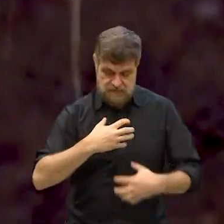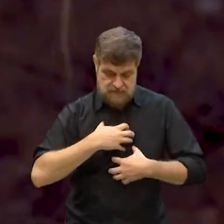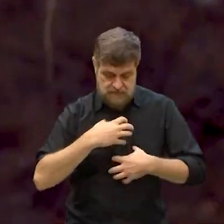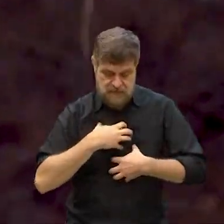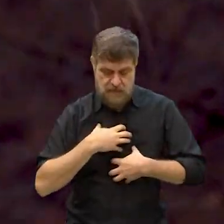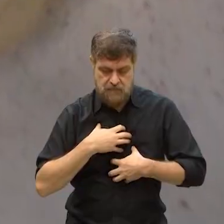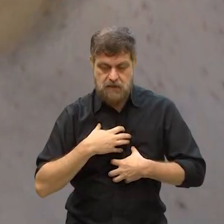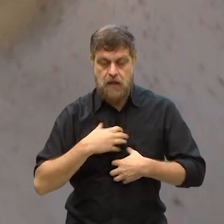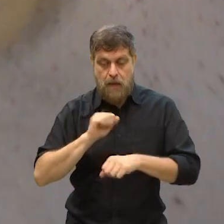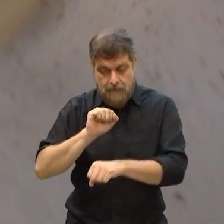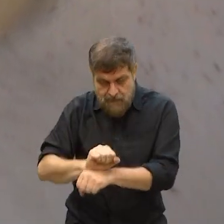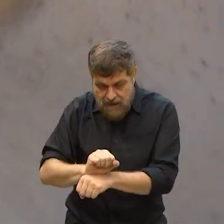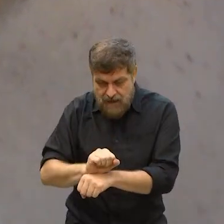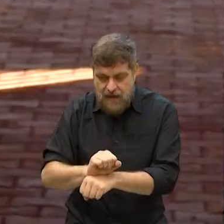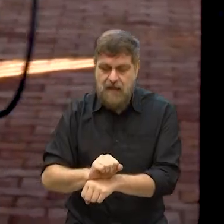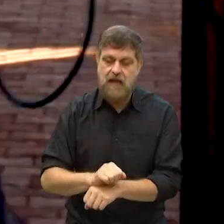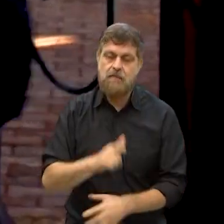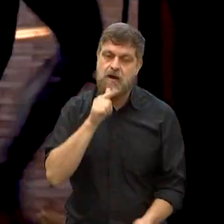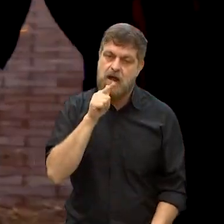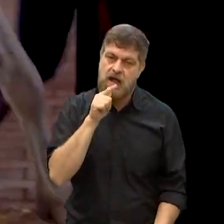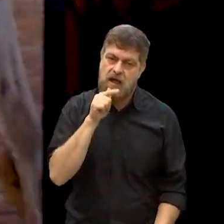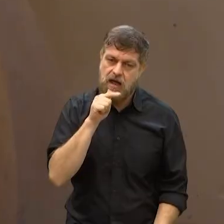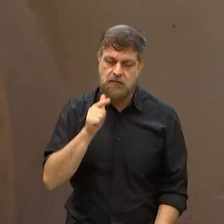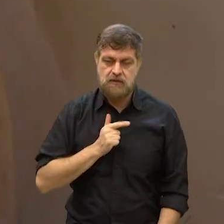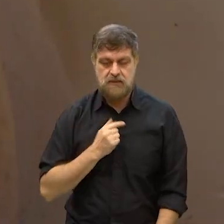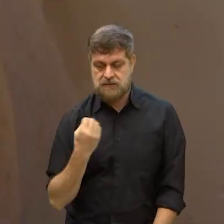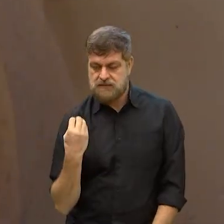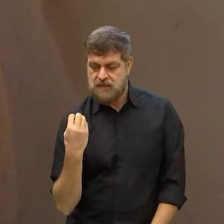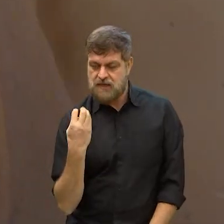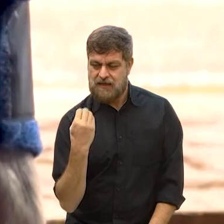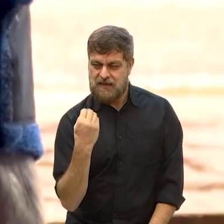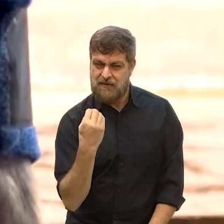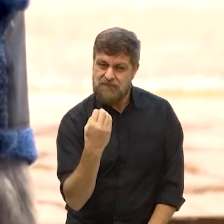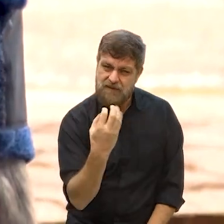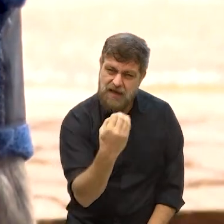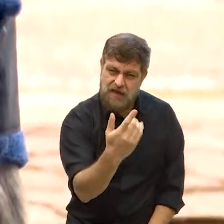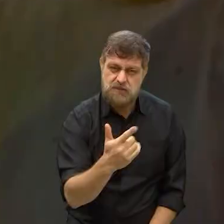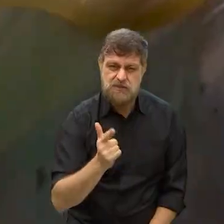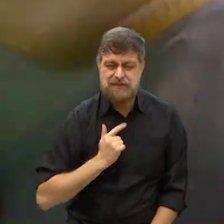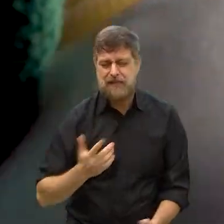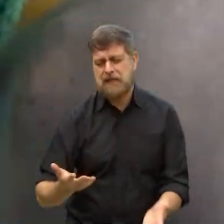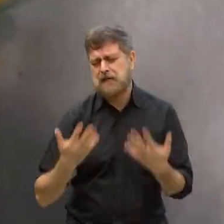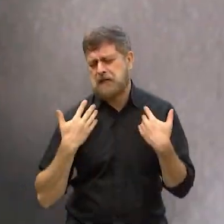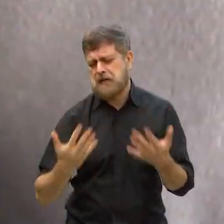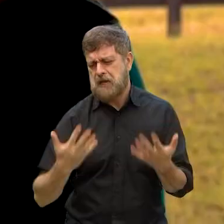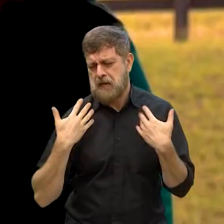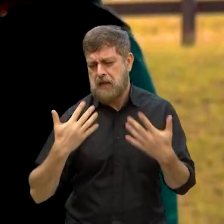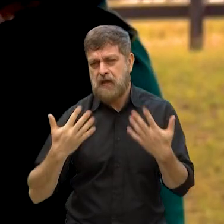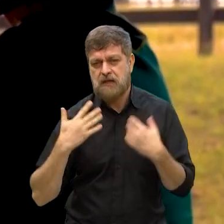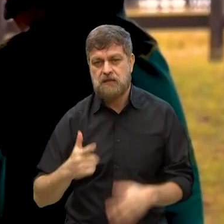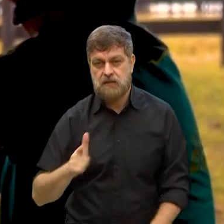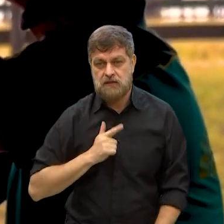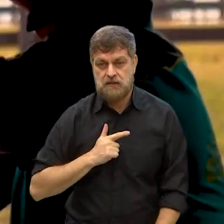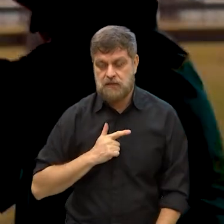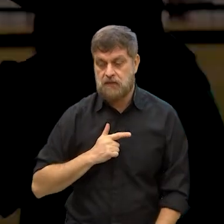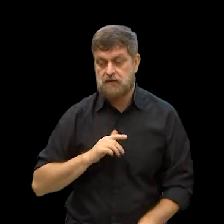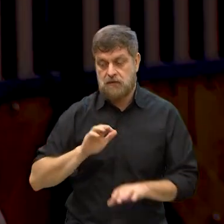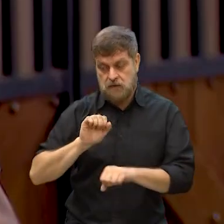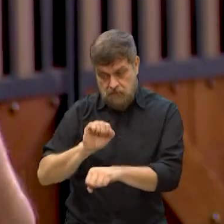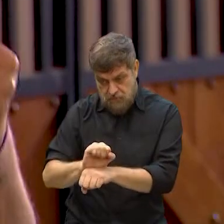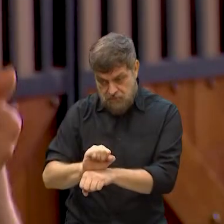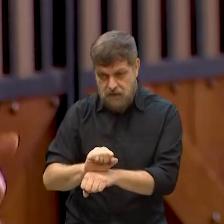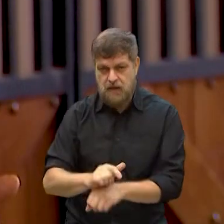têm a sensibilidade de parar para dar água. Se a viagem está quente dentro do trailer, eles têm